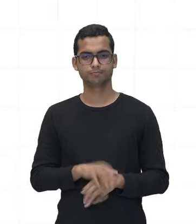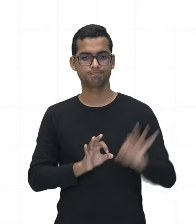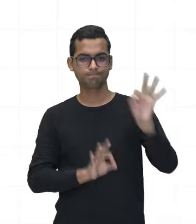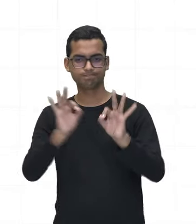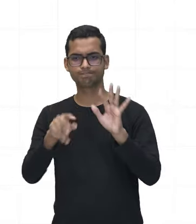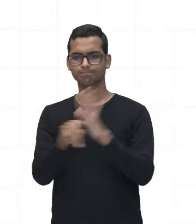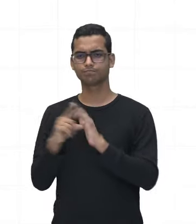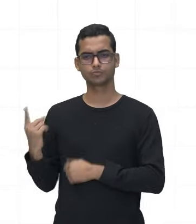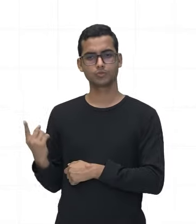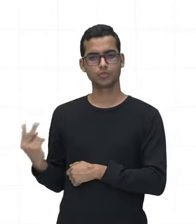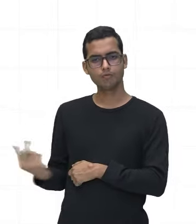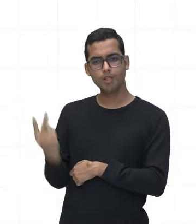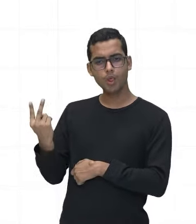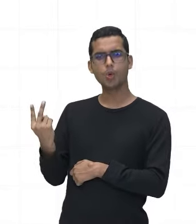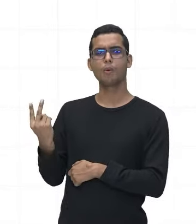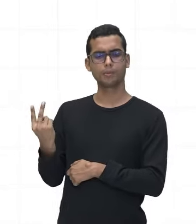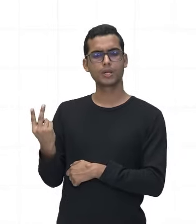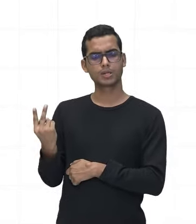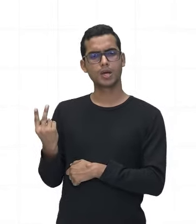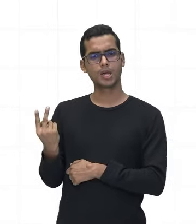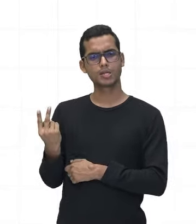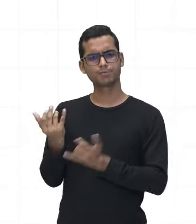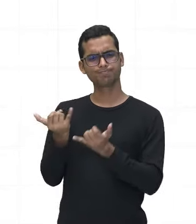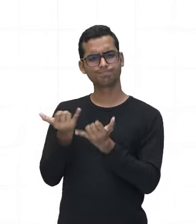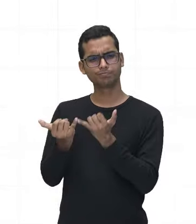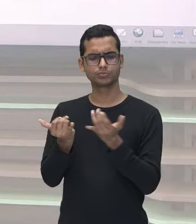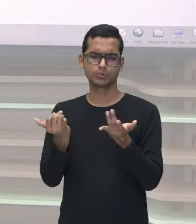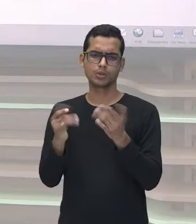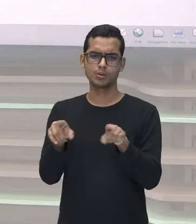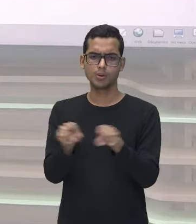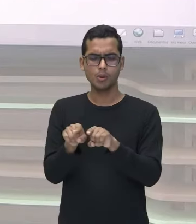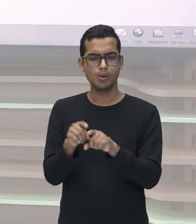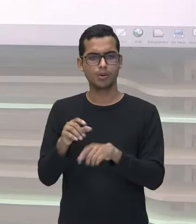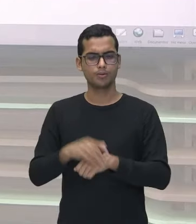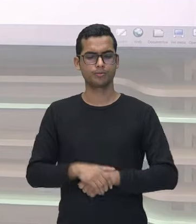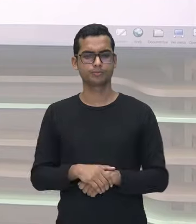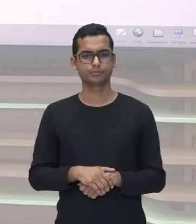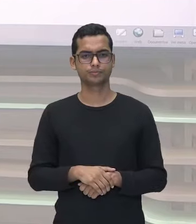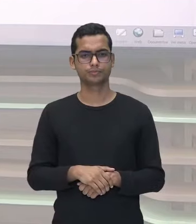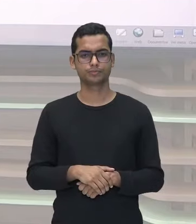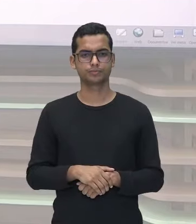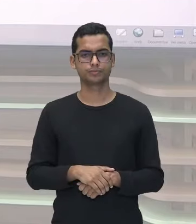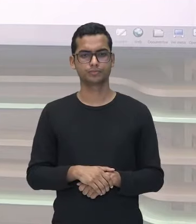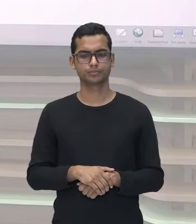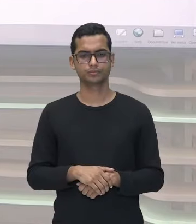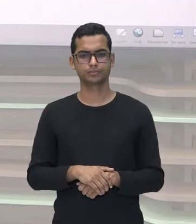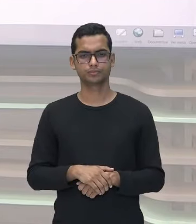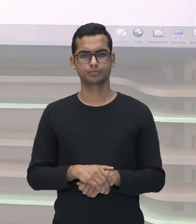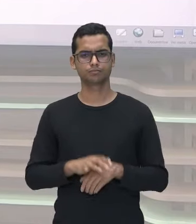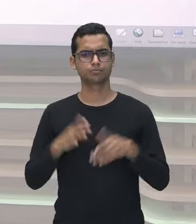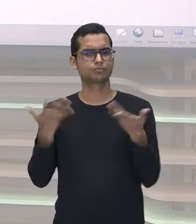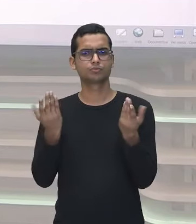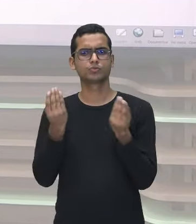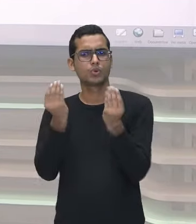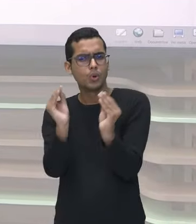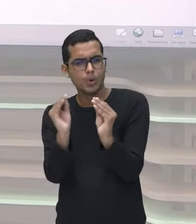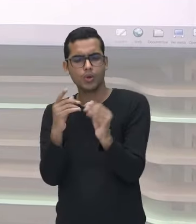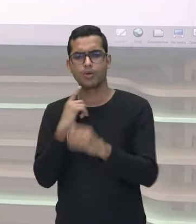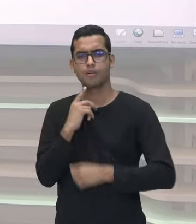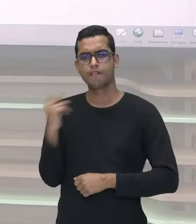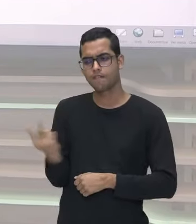valores aproximados, tá bom? Para aqueles valores que nós temos para multiplicar. Ah, mas qual valor eu vou colocar? Você pode perguntar, professor, que valor eu